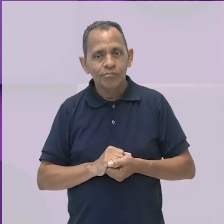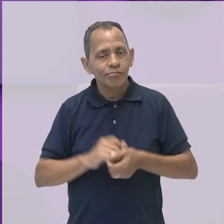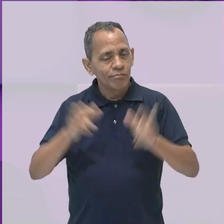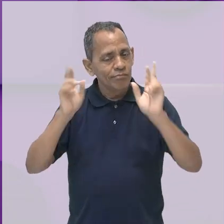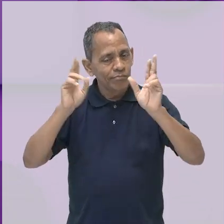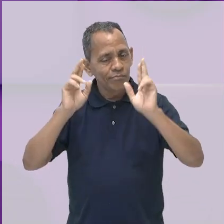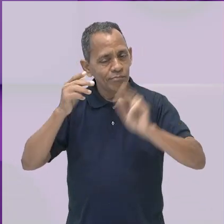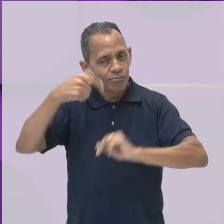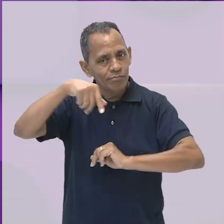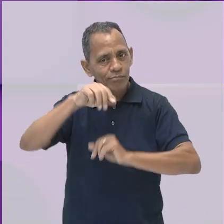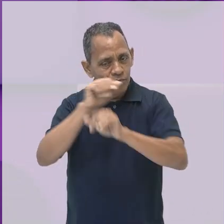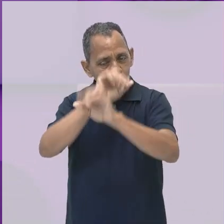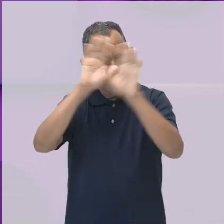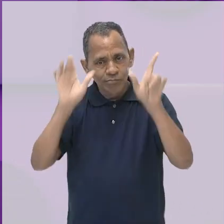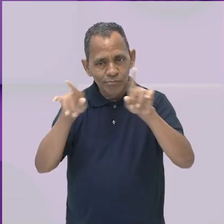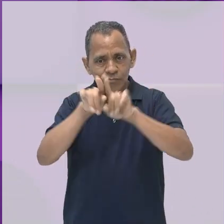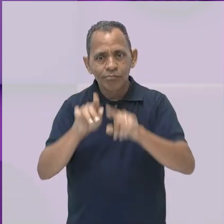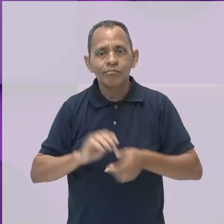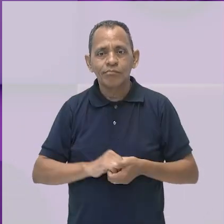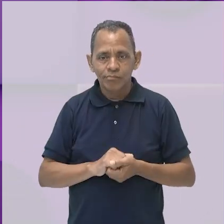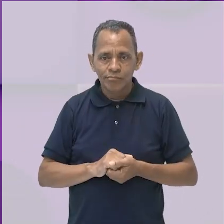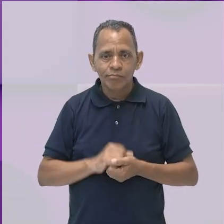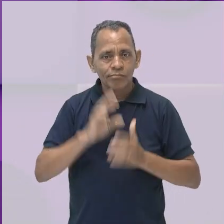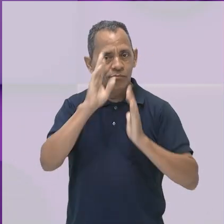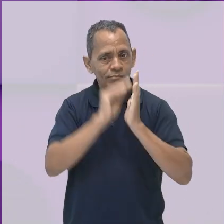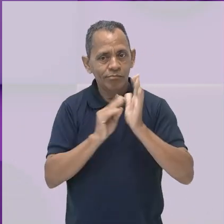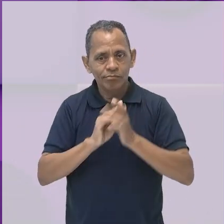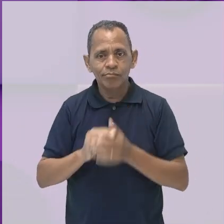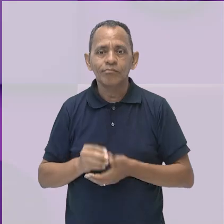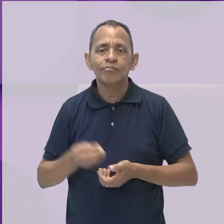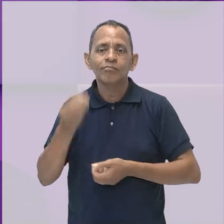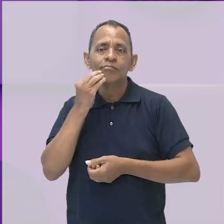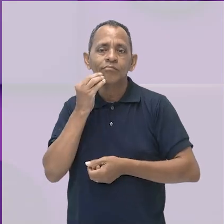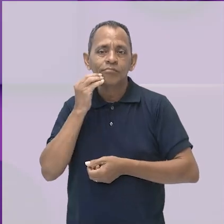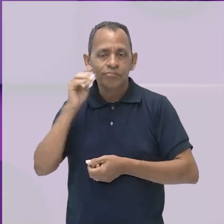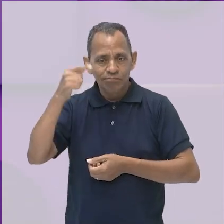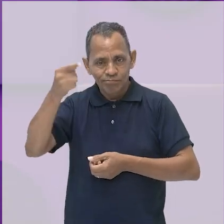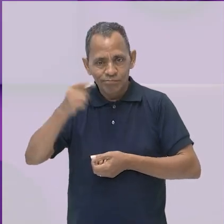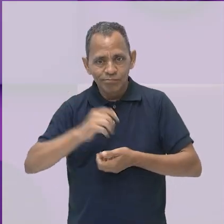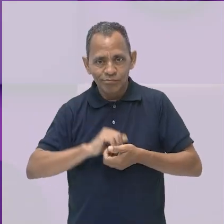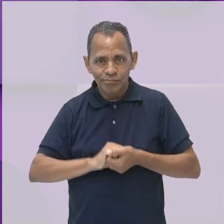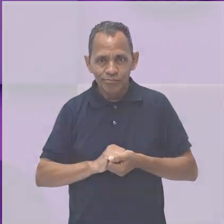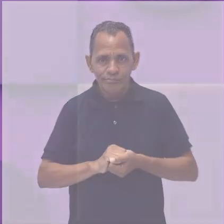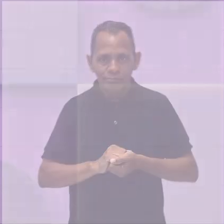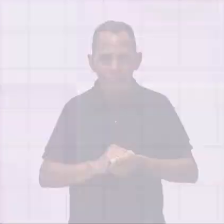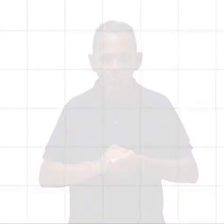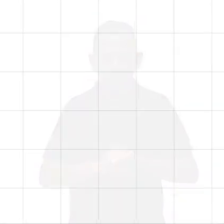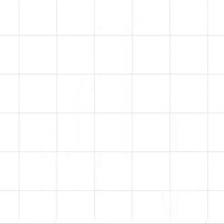tenha compreendido melhor um pouco aí esse conteúdo e eu encontro vocês numa próxima oportunidade.